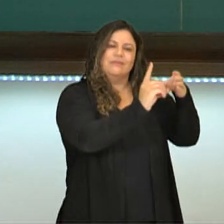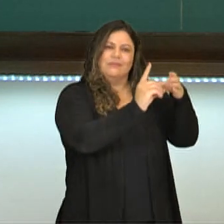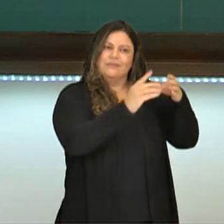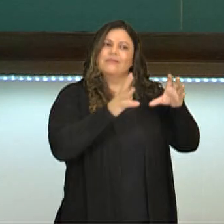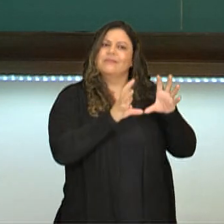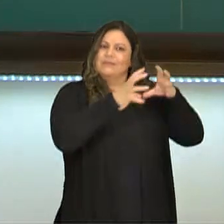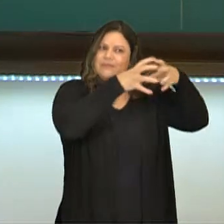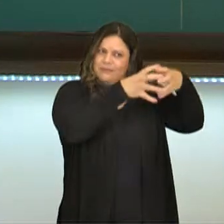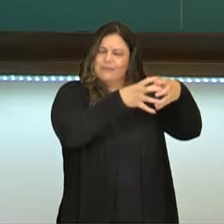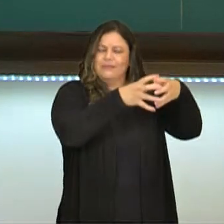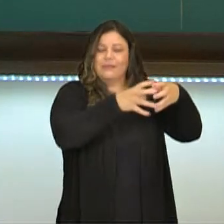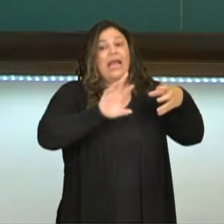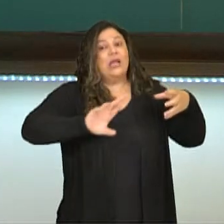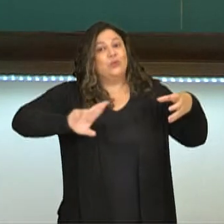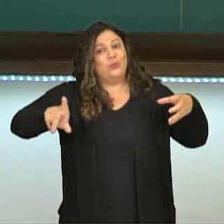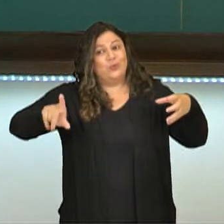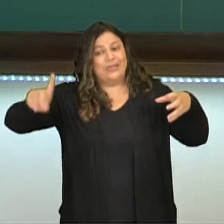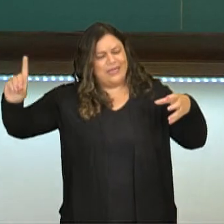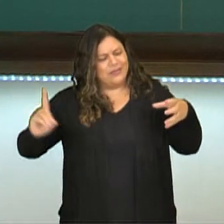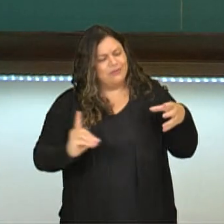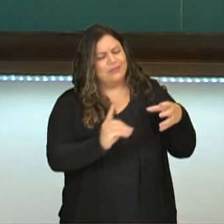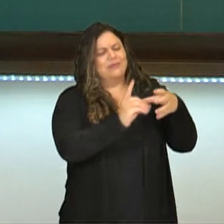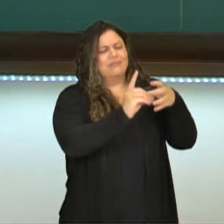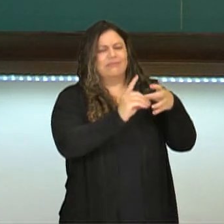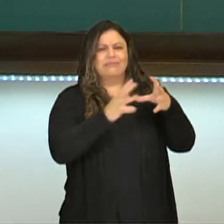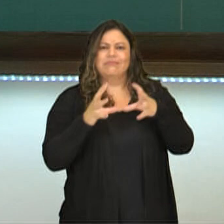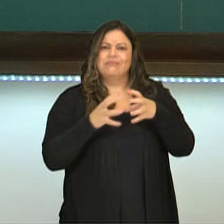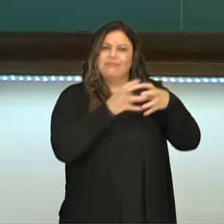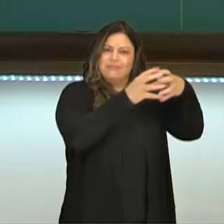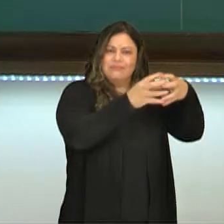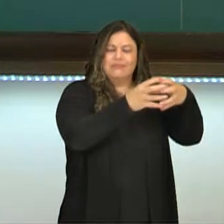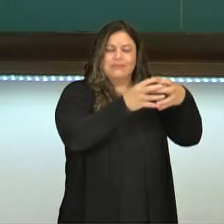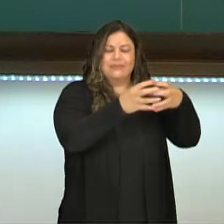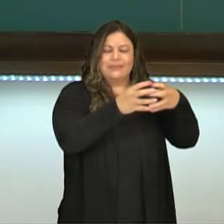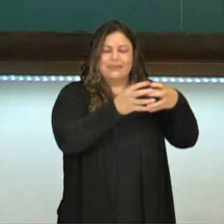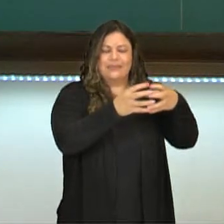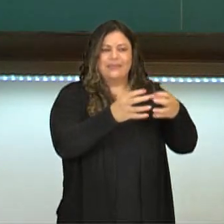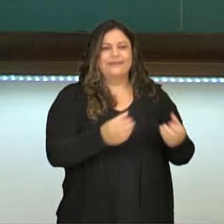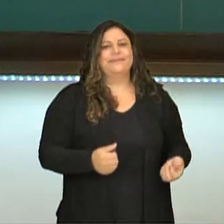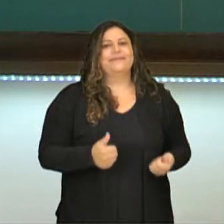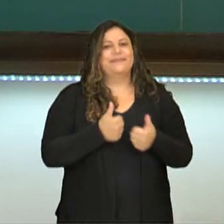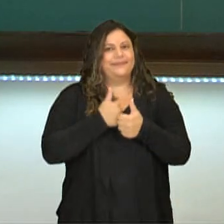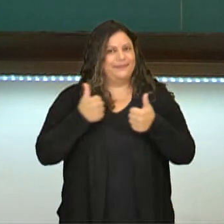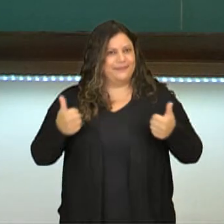Mas que são válidos para aquele que vivencia a sua cultura. Bacana?